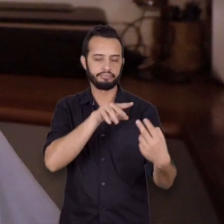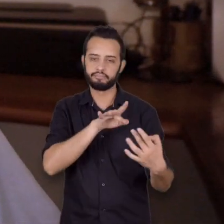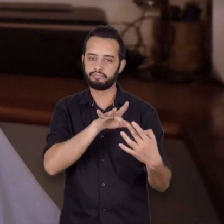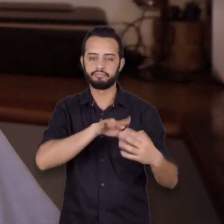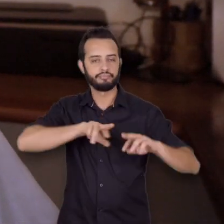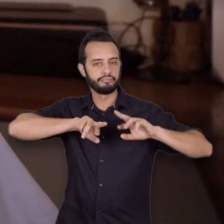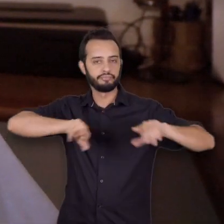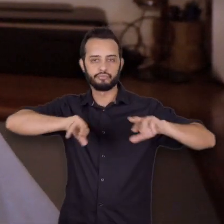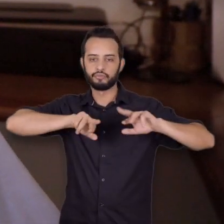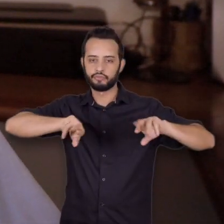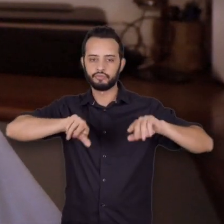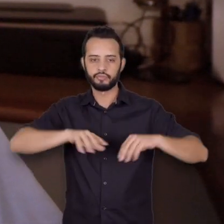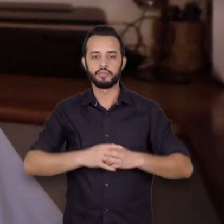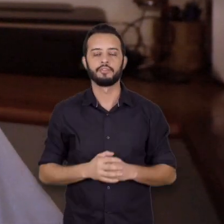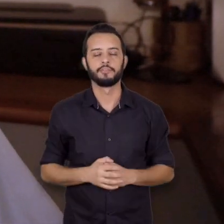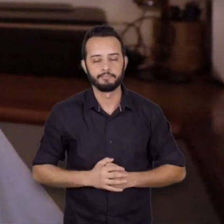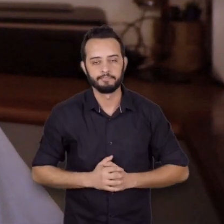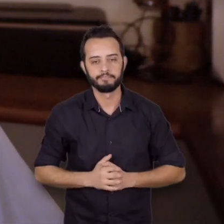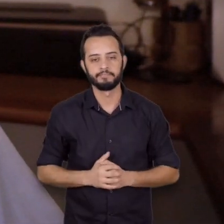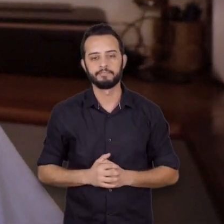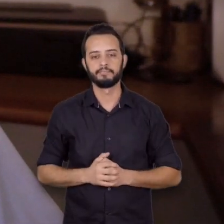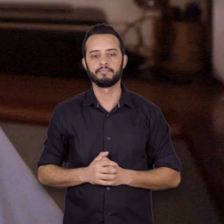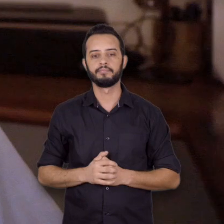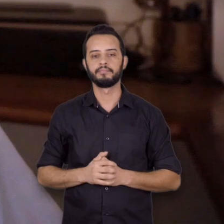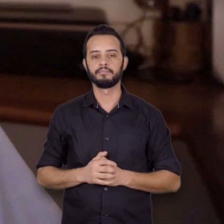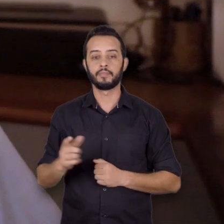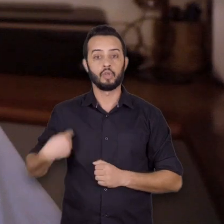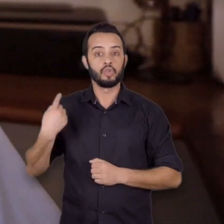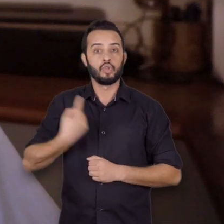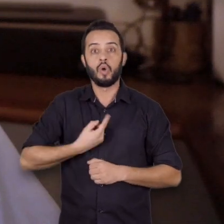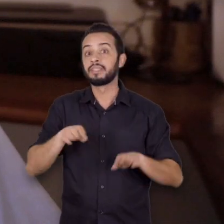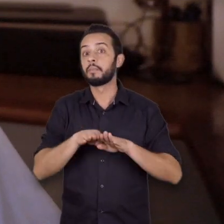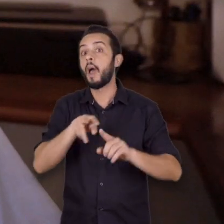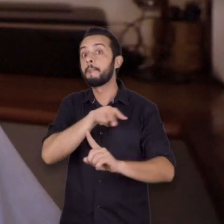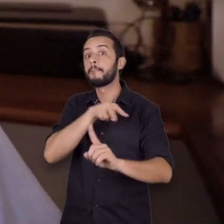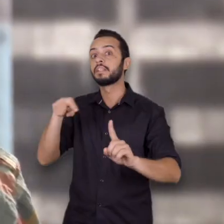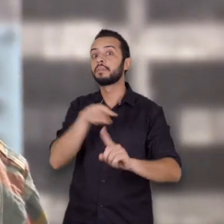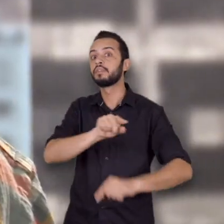interpretar essa situação de maneira a poder intervir de maneira